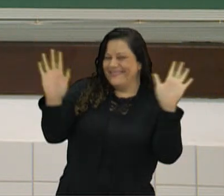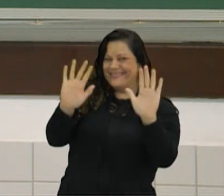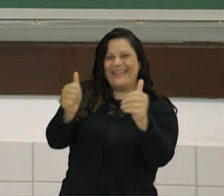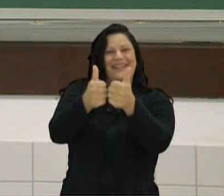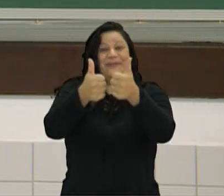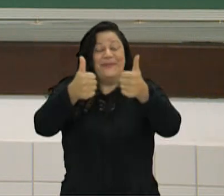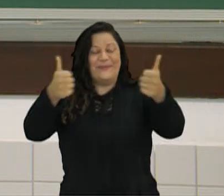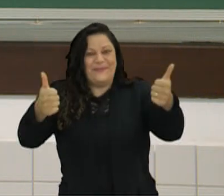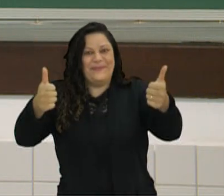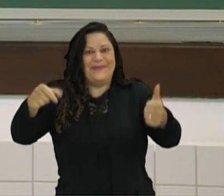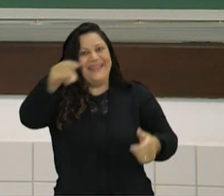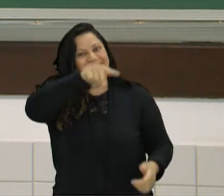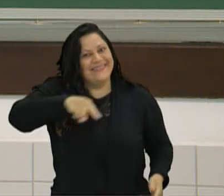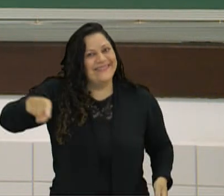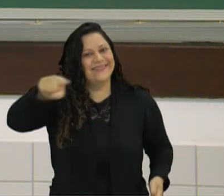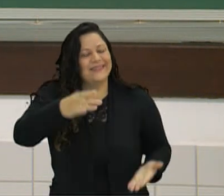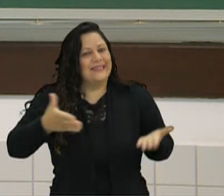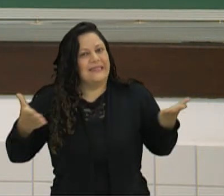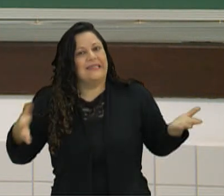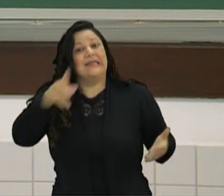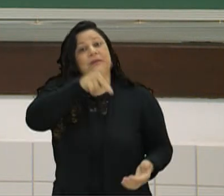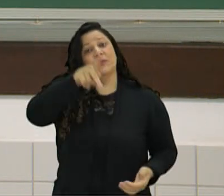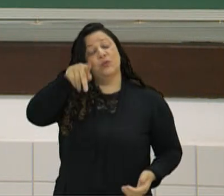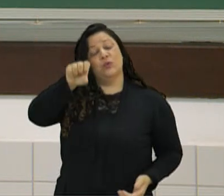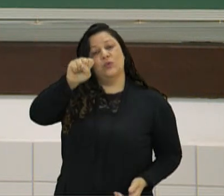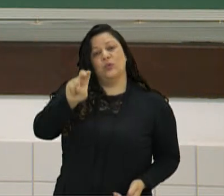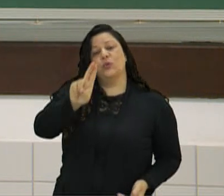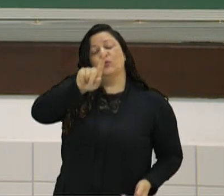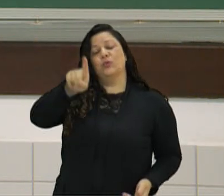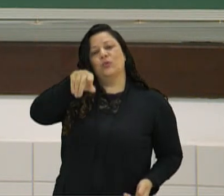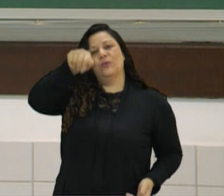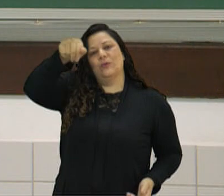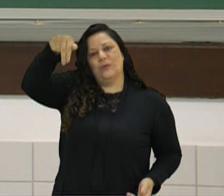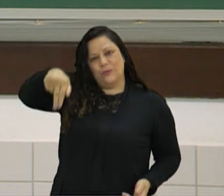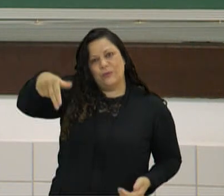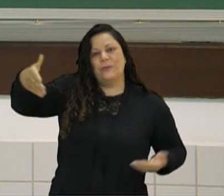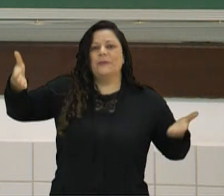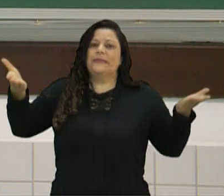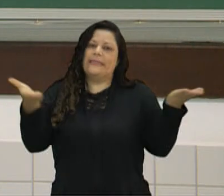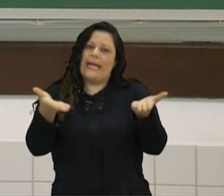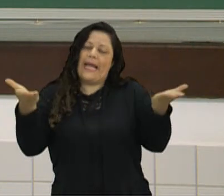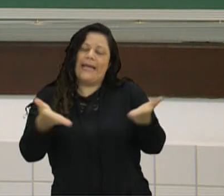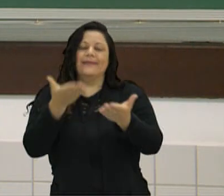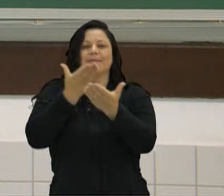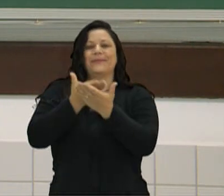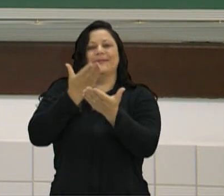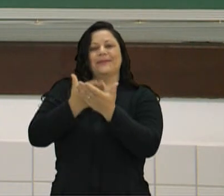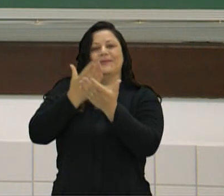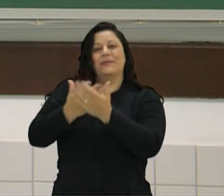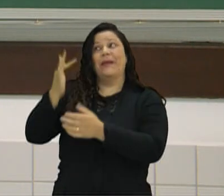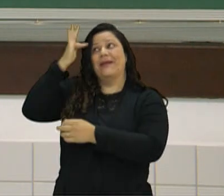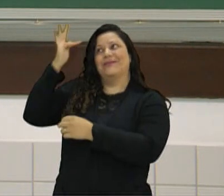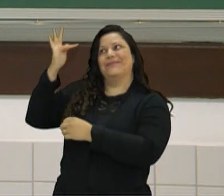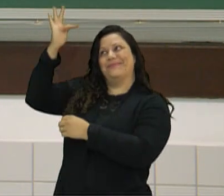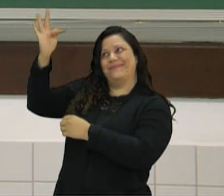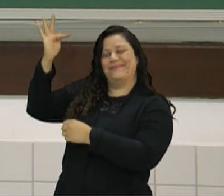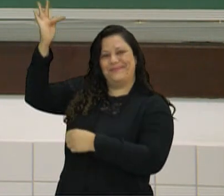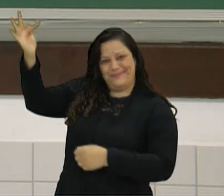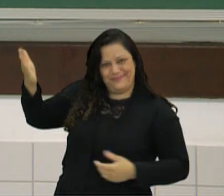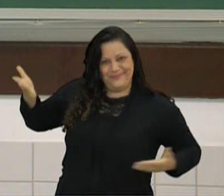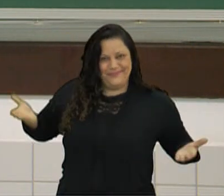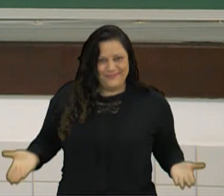pessoal, tudo bom com vocês? Eu sou a professora Susan dos Anjos e essa é mais uma aula de